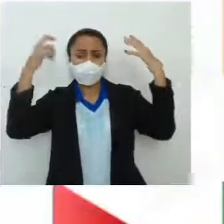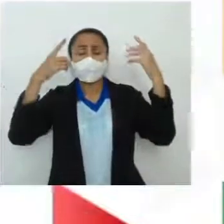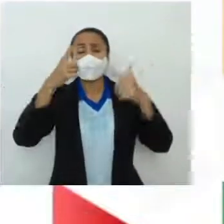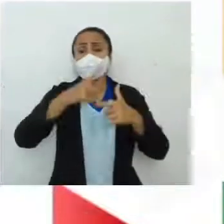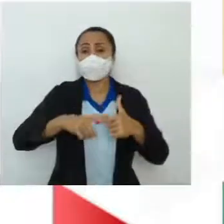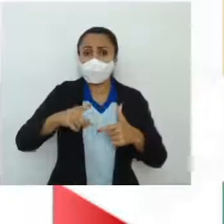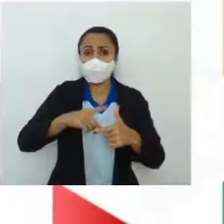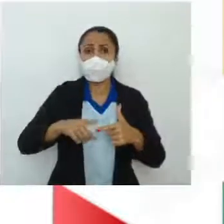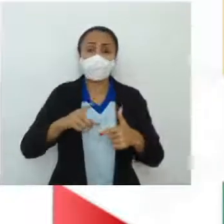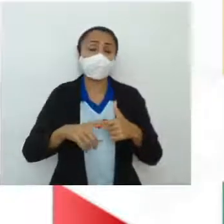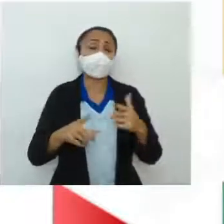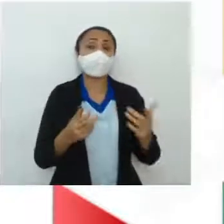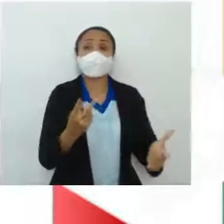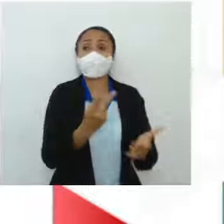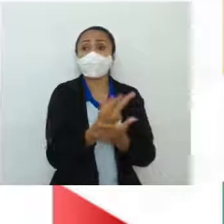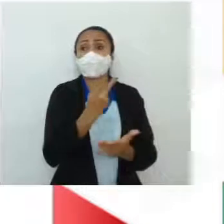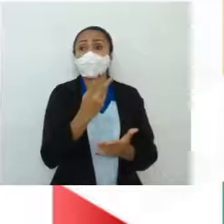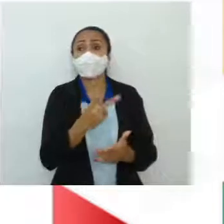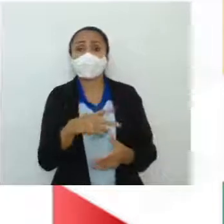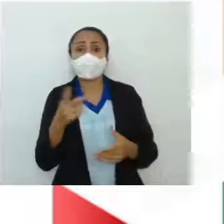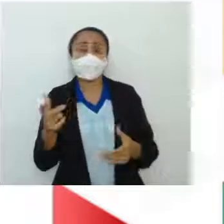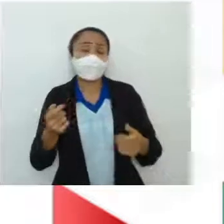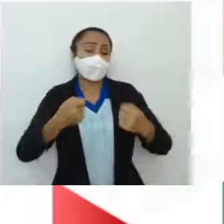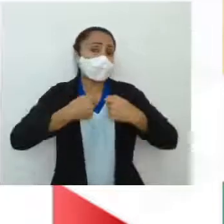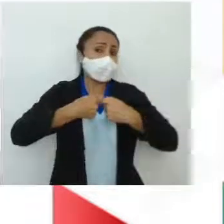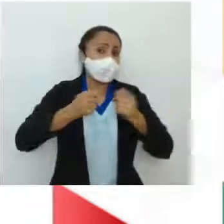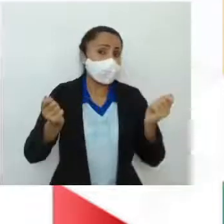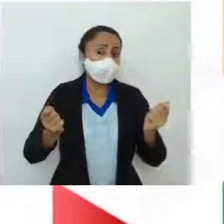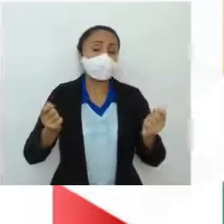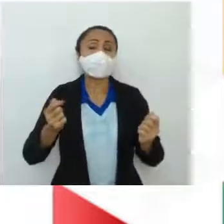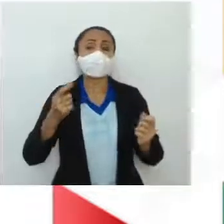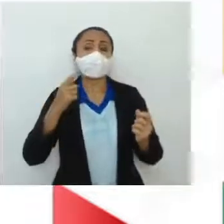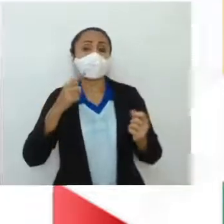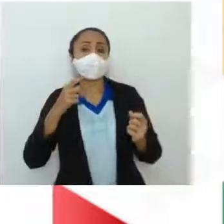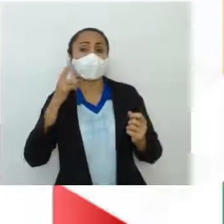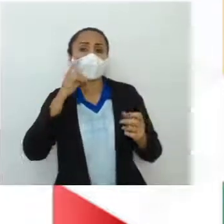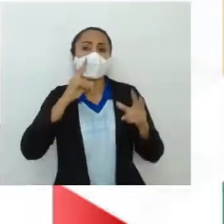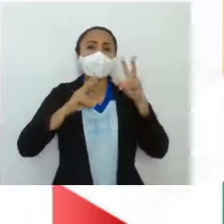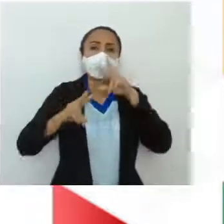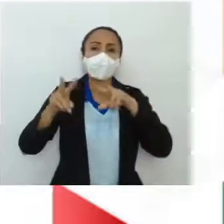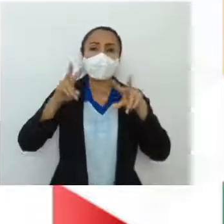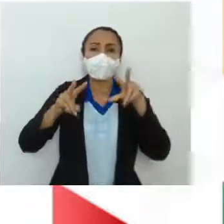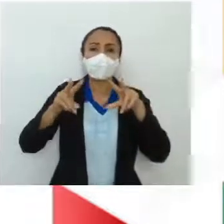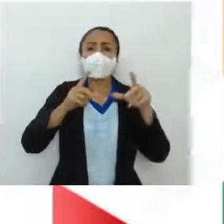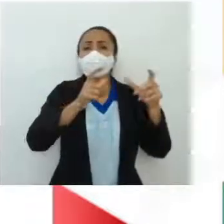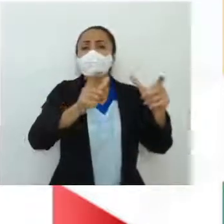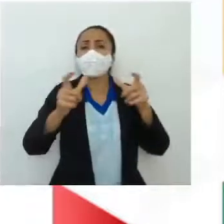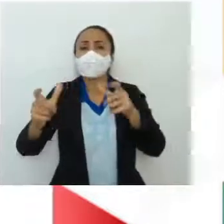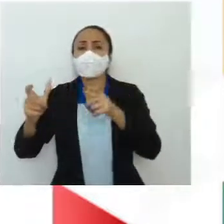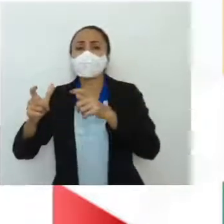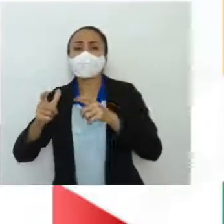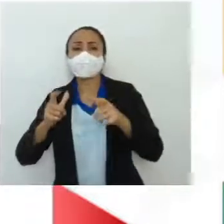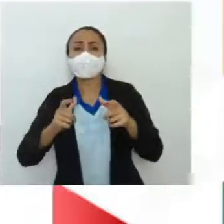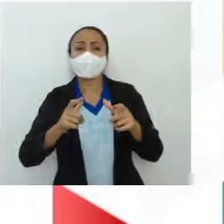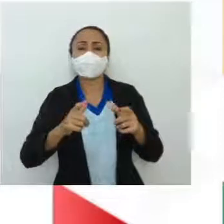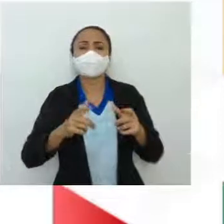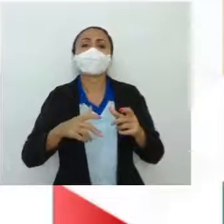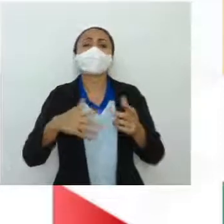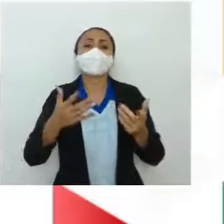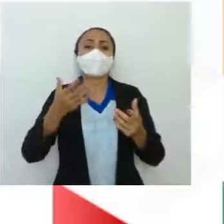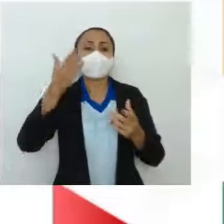ocorreram em razão da incapacidade do olho de focalizar as imagens sobre a